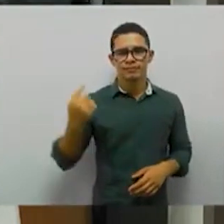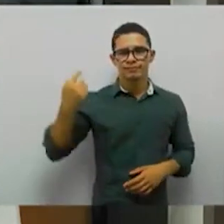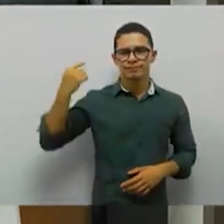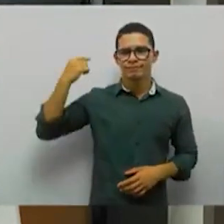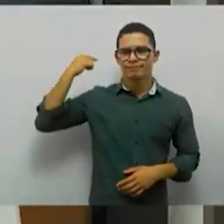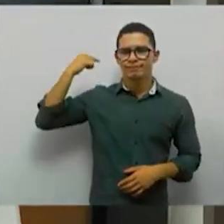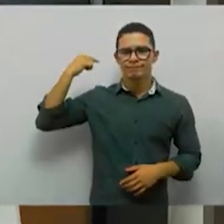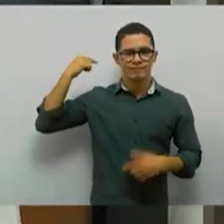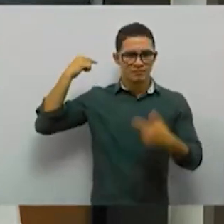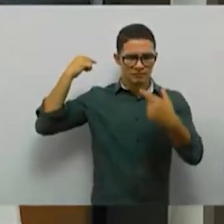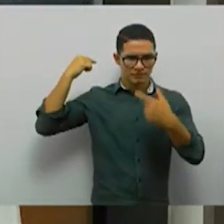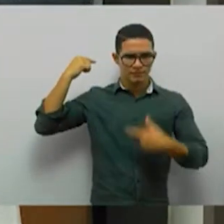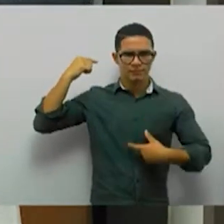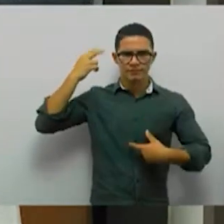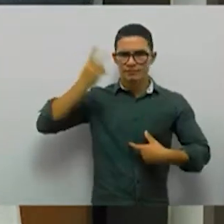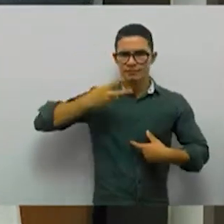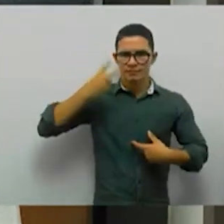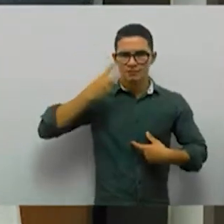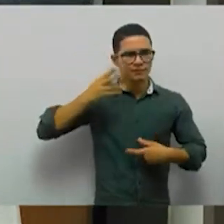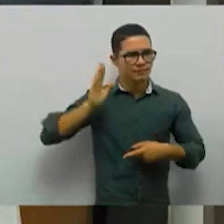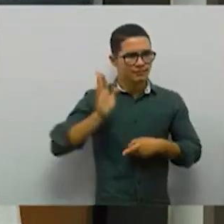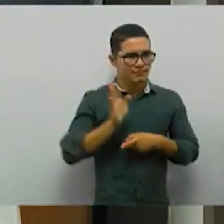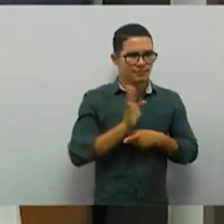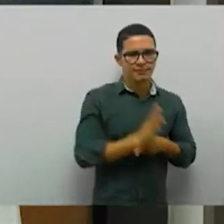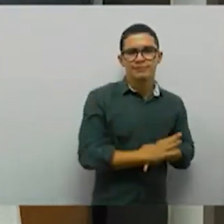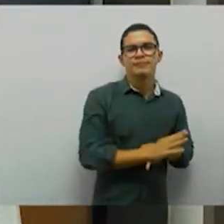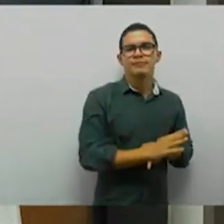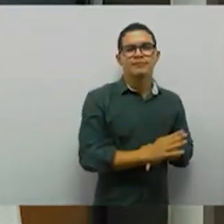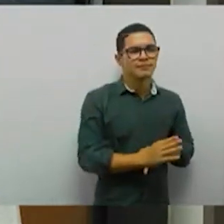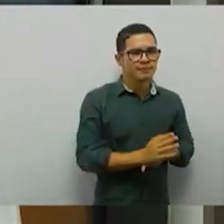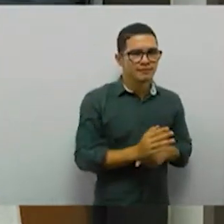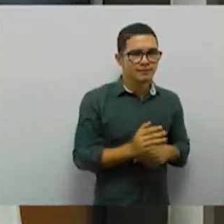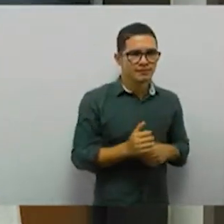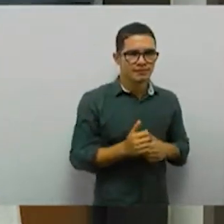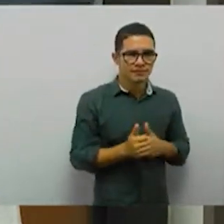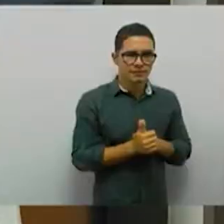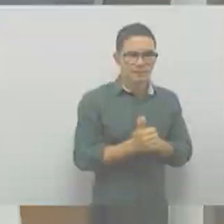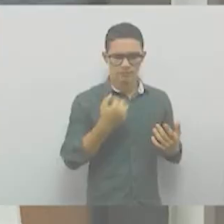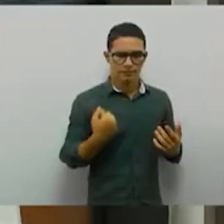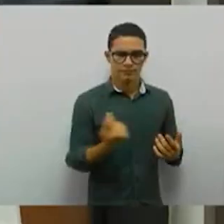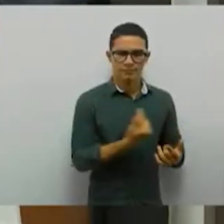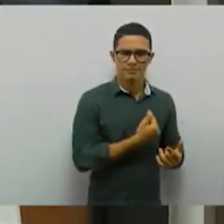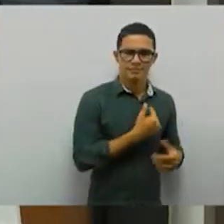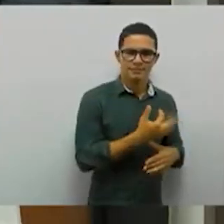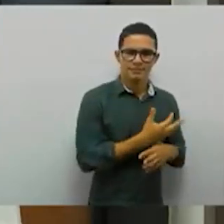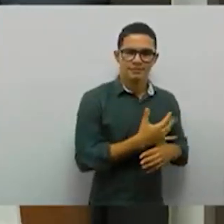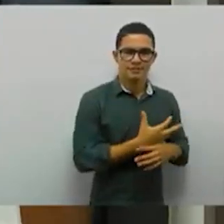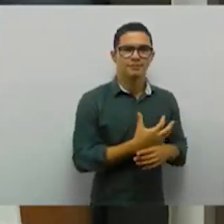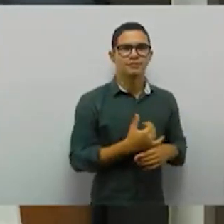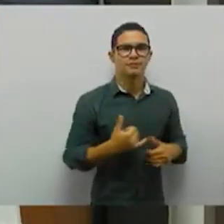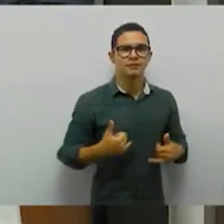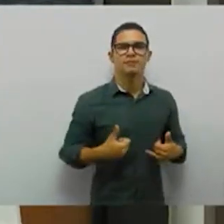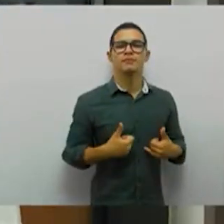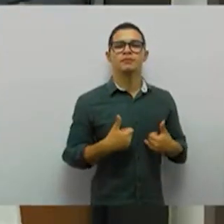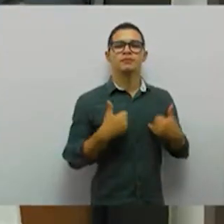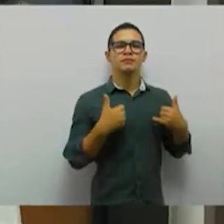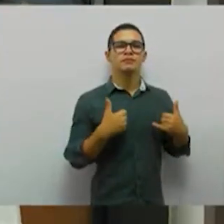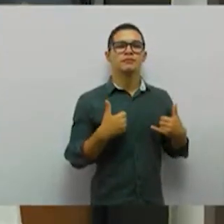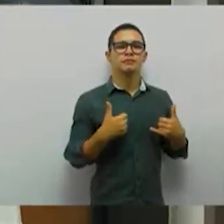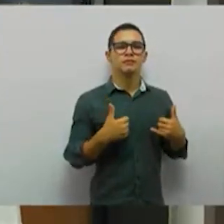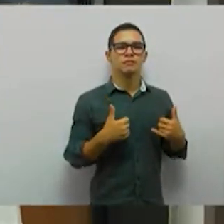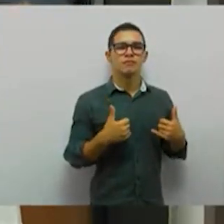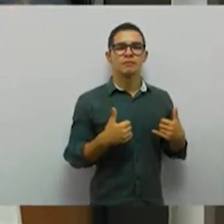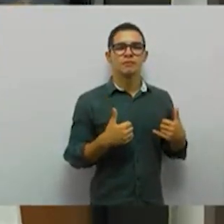vereador sempre tá ajudando buscando uma instituição tão séria é com muito orgulho